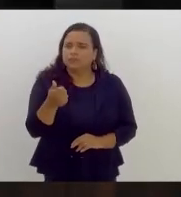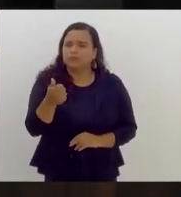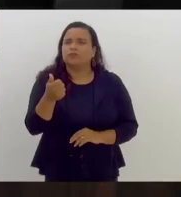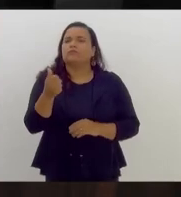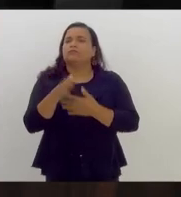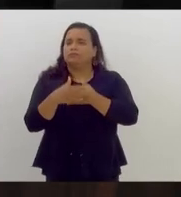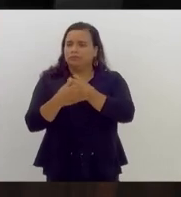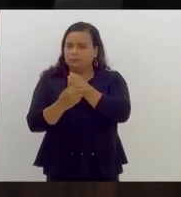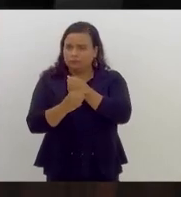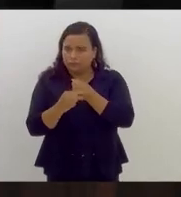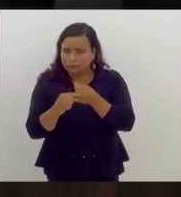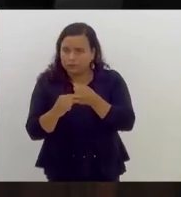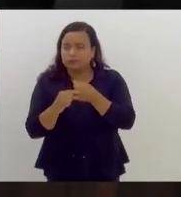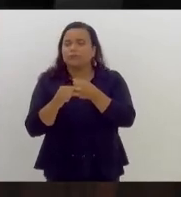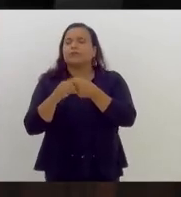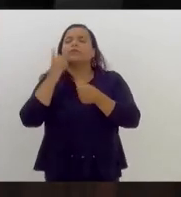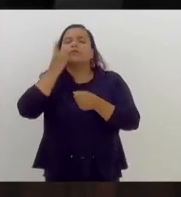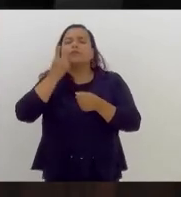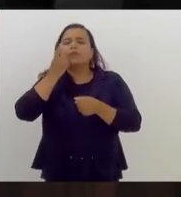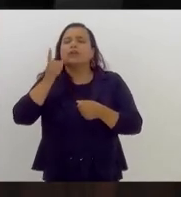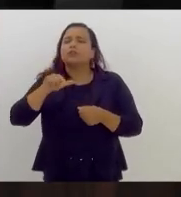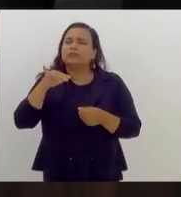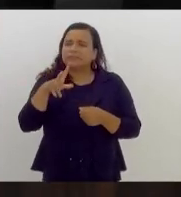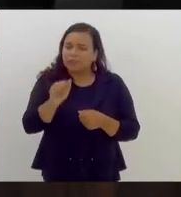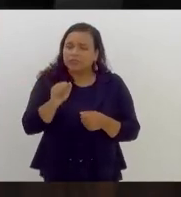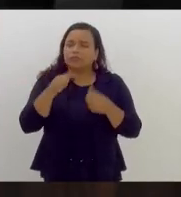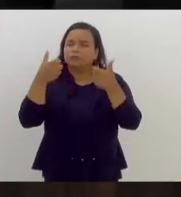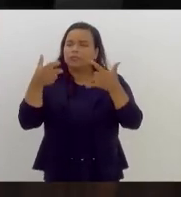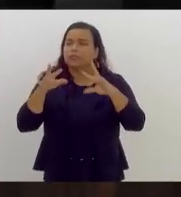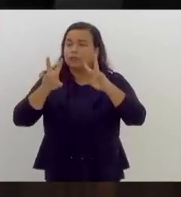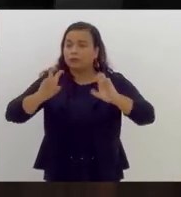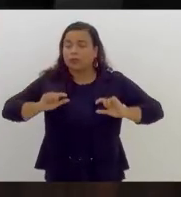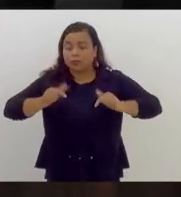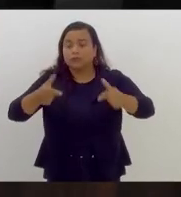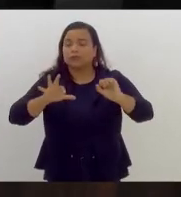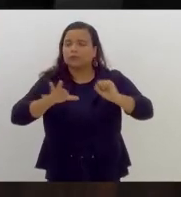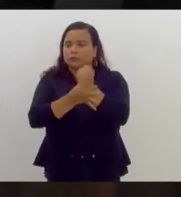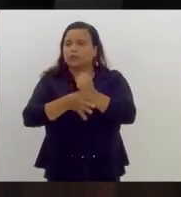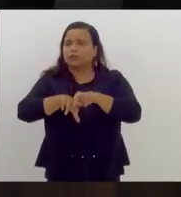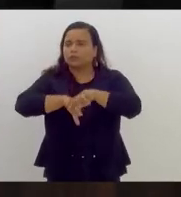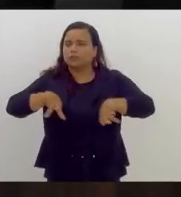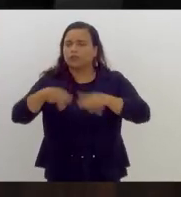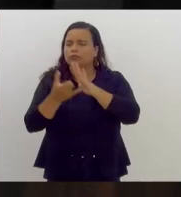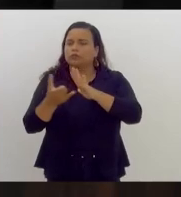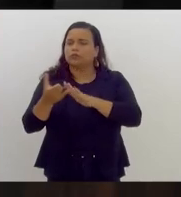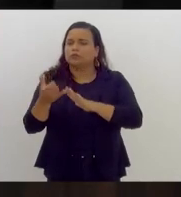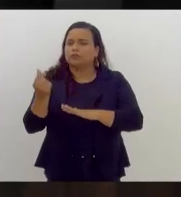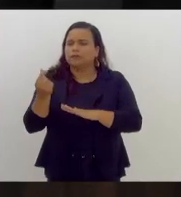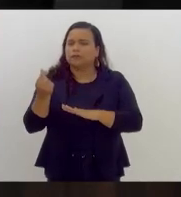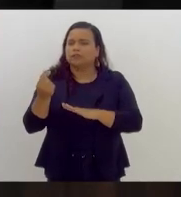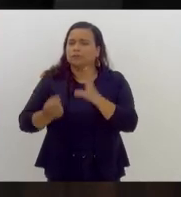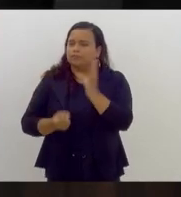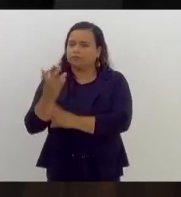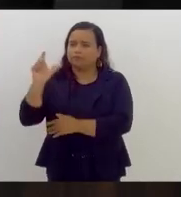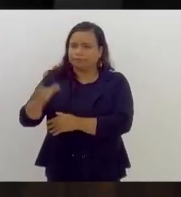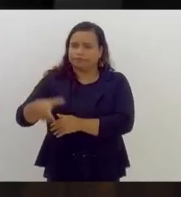deputados Lucinha e Luiz Paulo, que dispõe sobre as medidas de segurança a serem adotadas por instituições financeiras que emitem cartões de crédito e débito